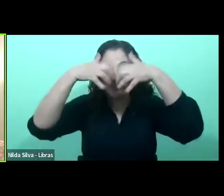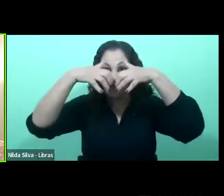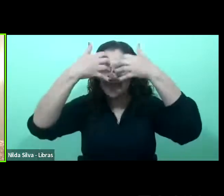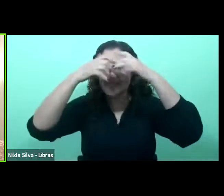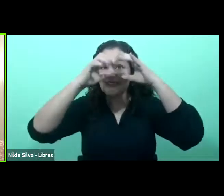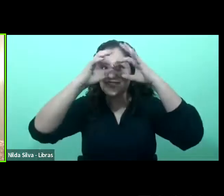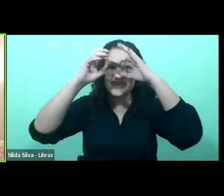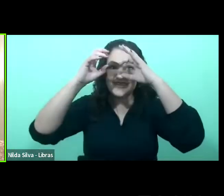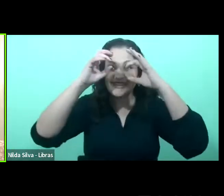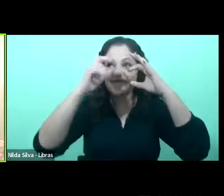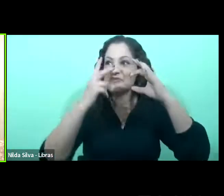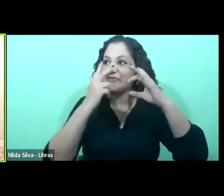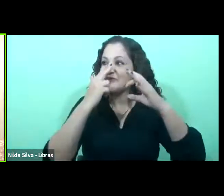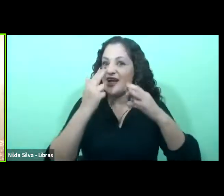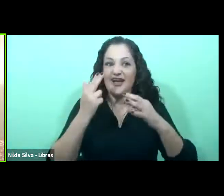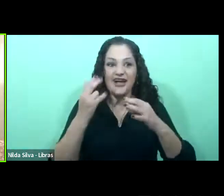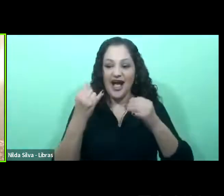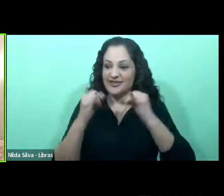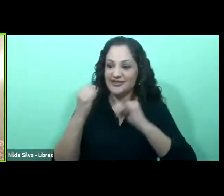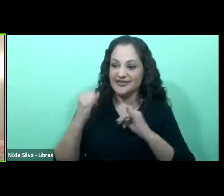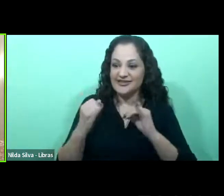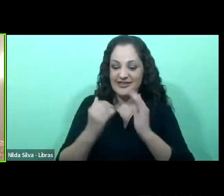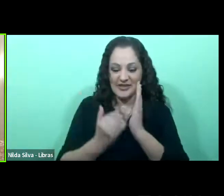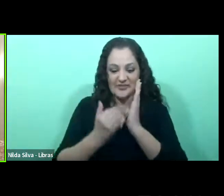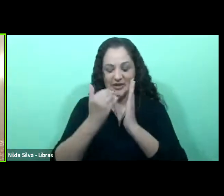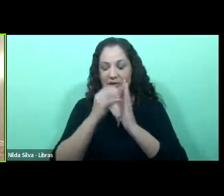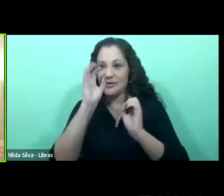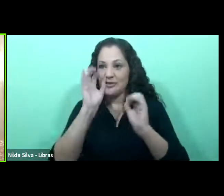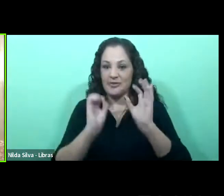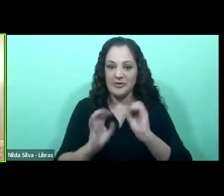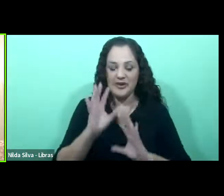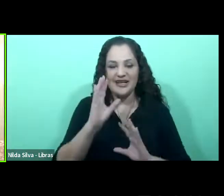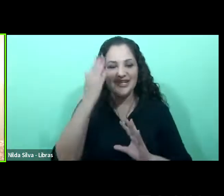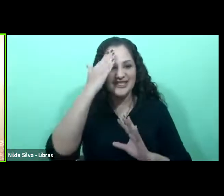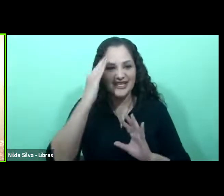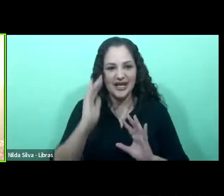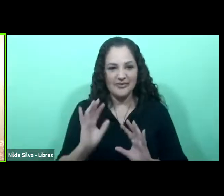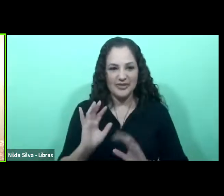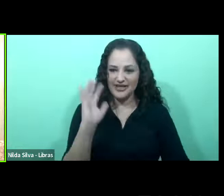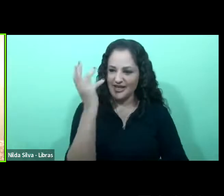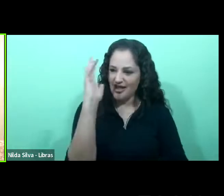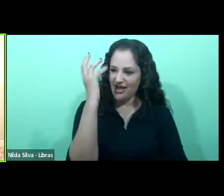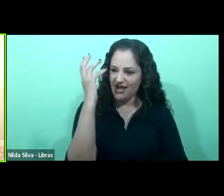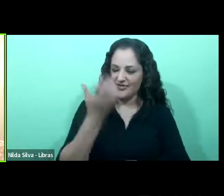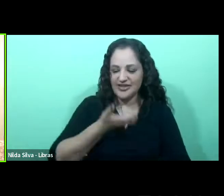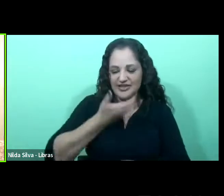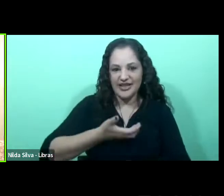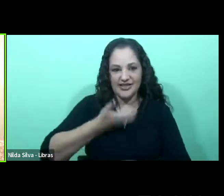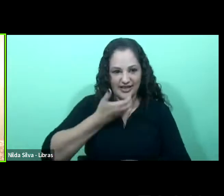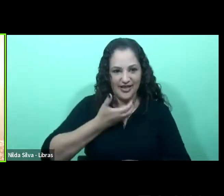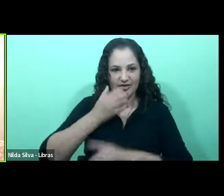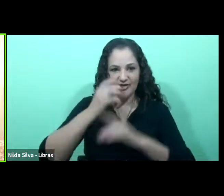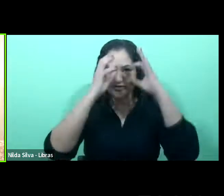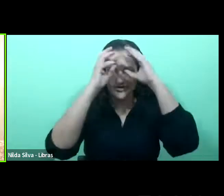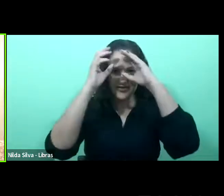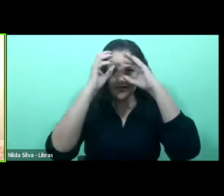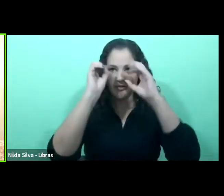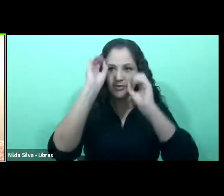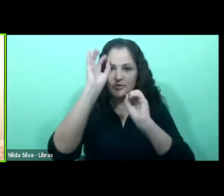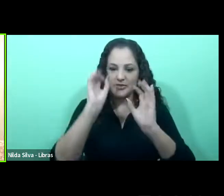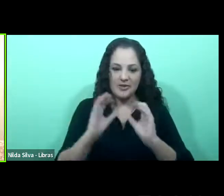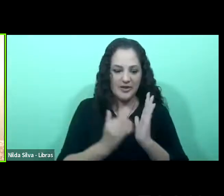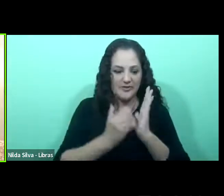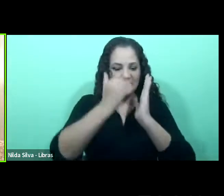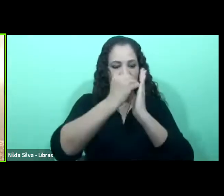que a gente está brincando, ou que devemos brincar. Eu desconfio que brincamos, né? A gente